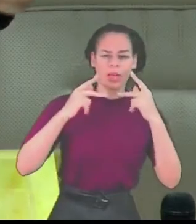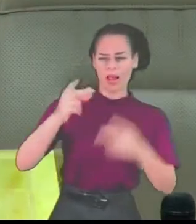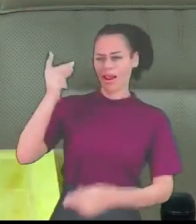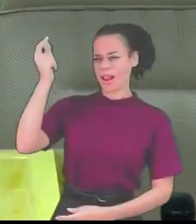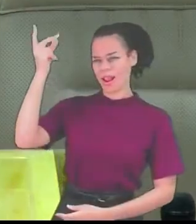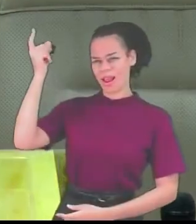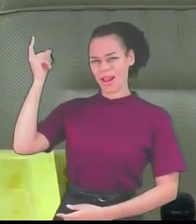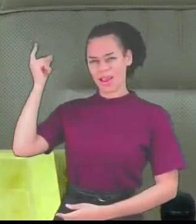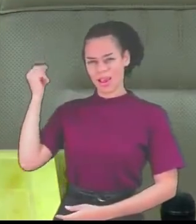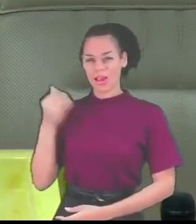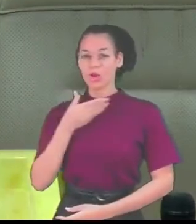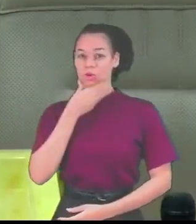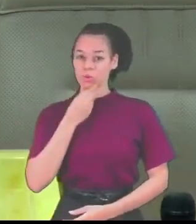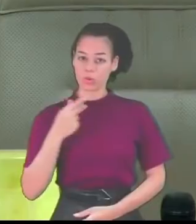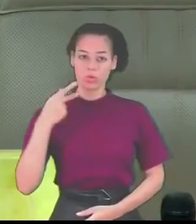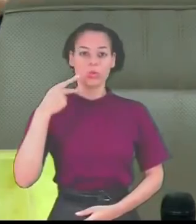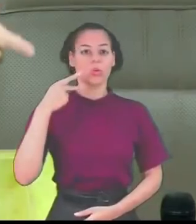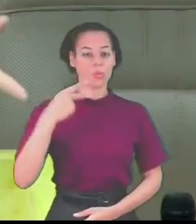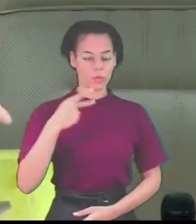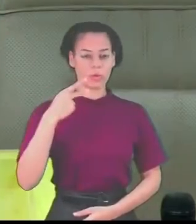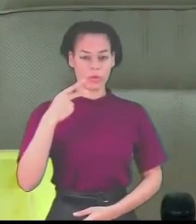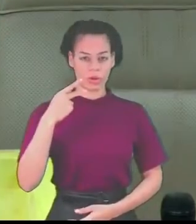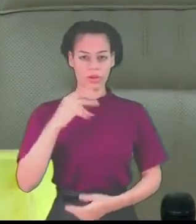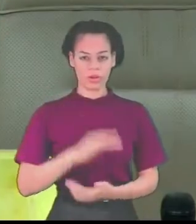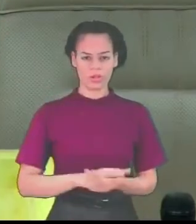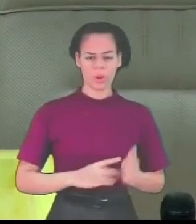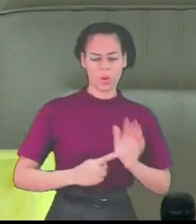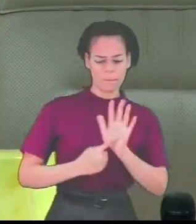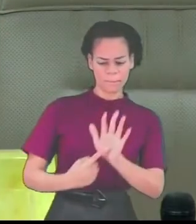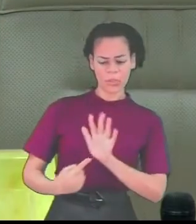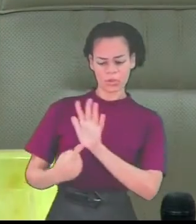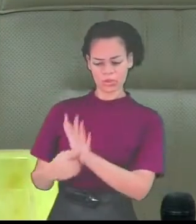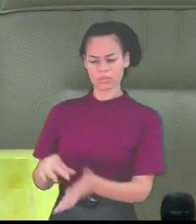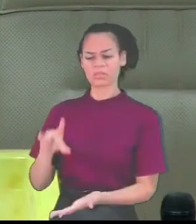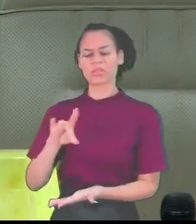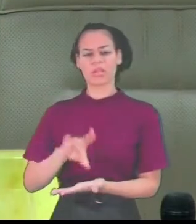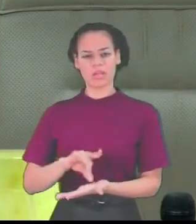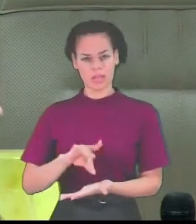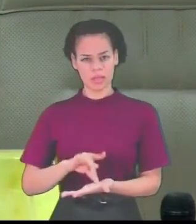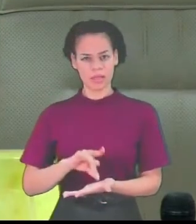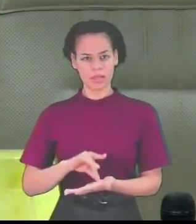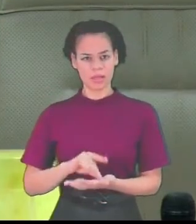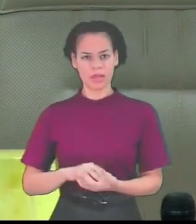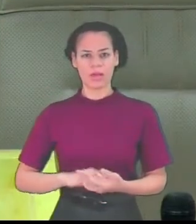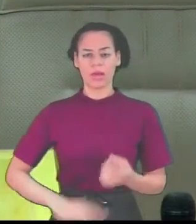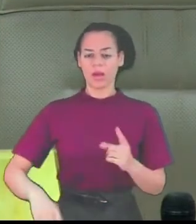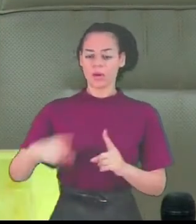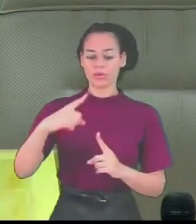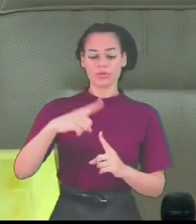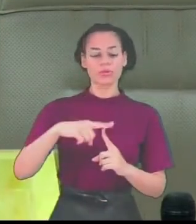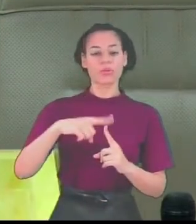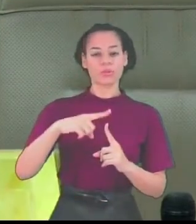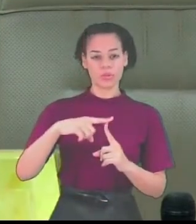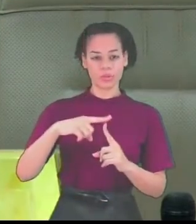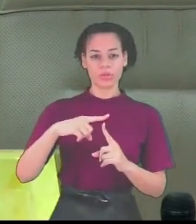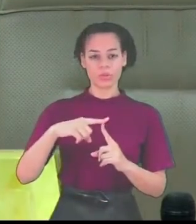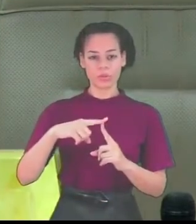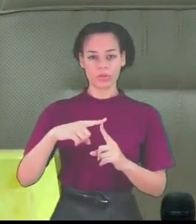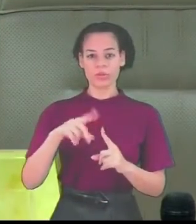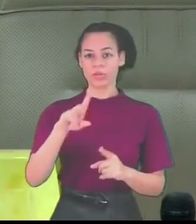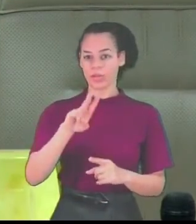profetas como fatos evidentes como tipos que vai